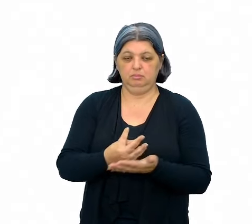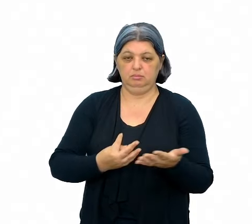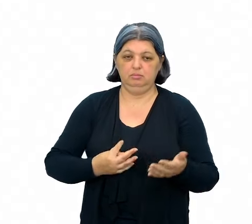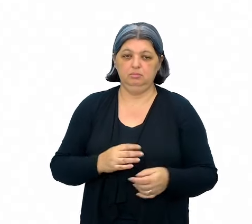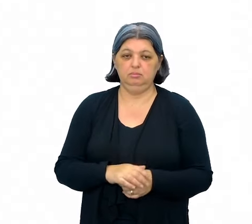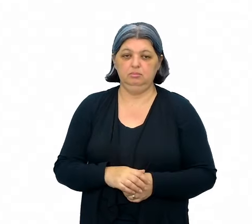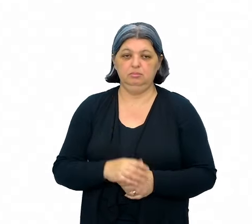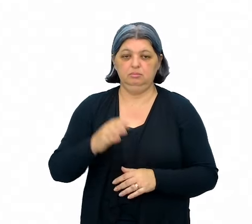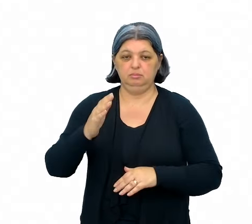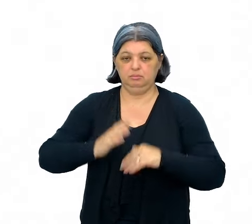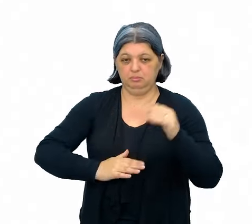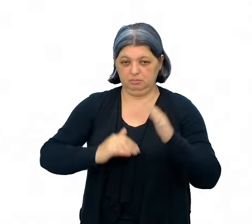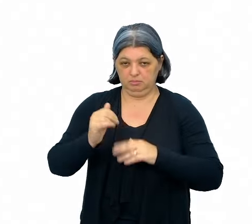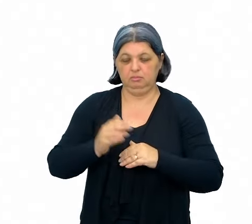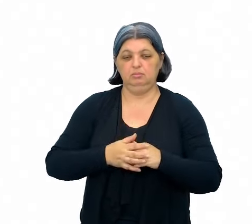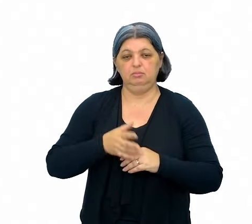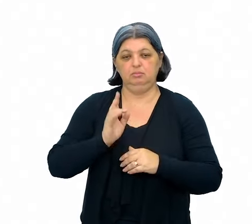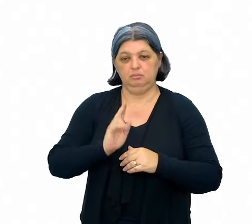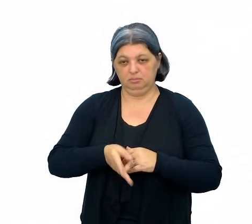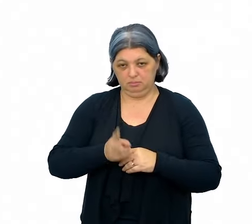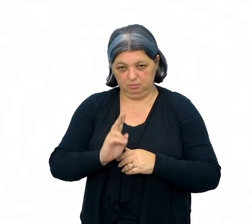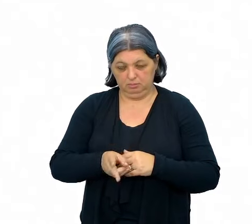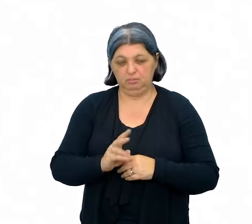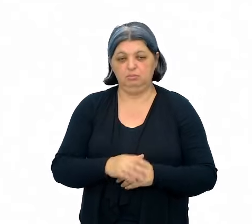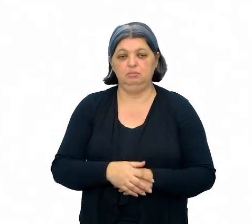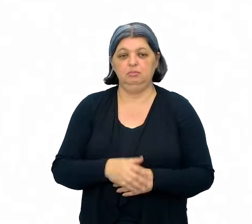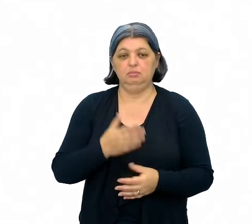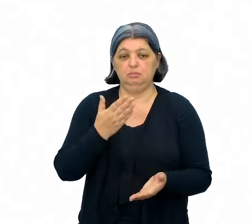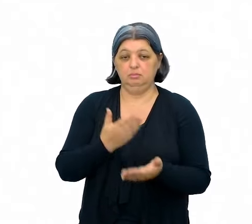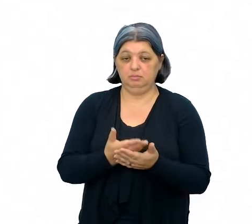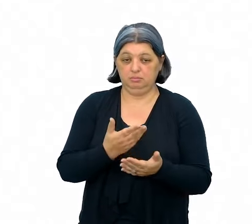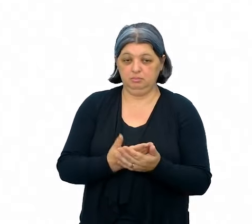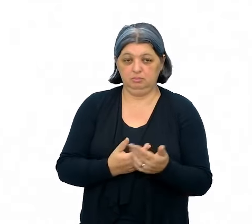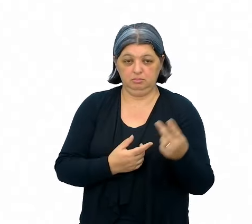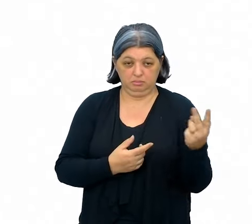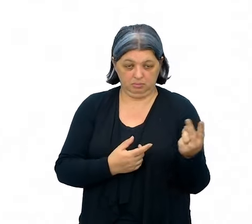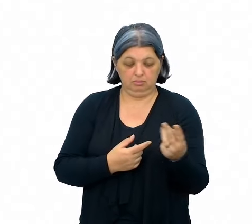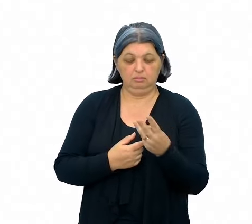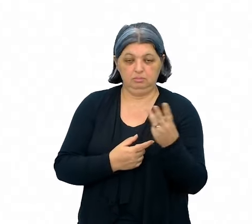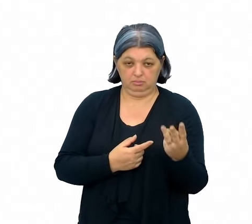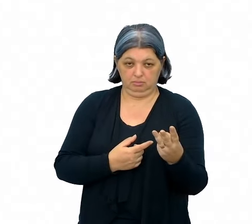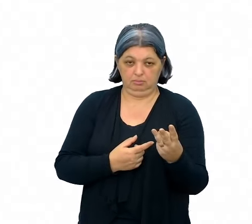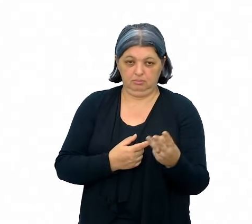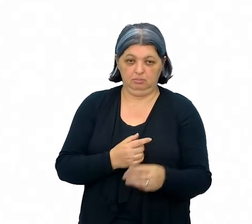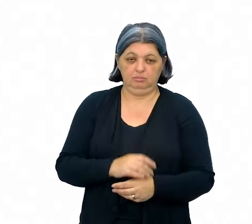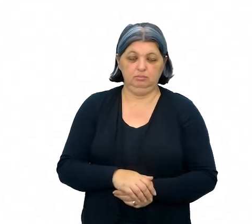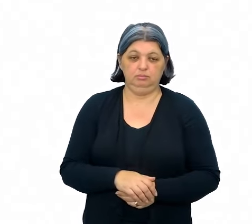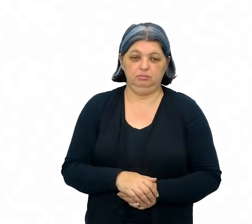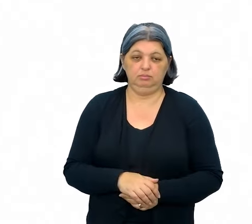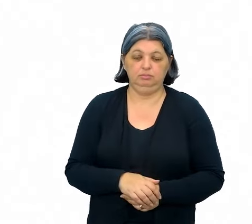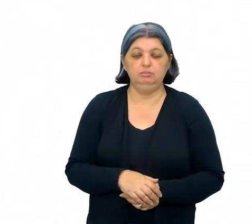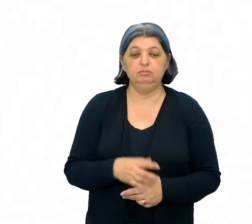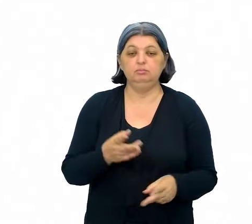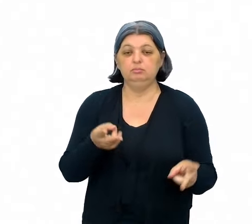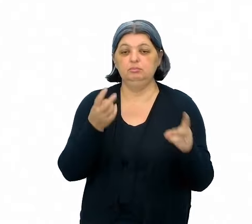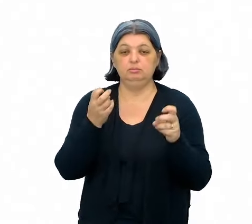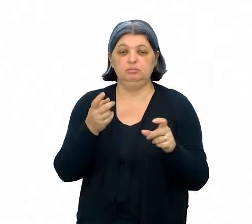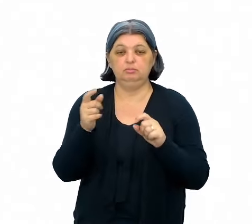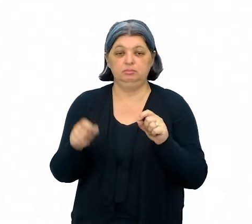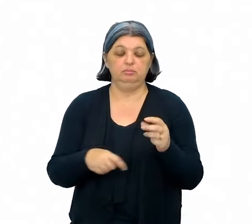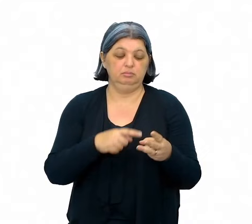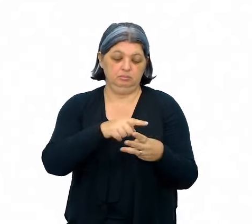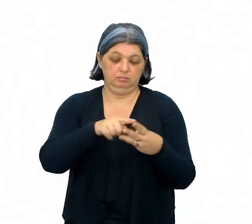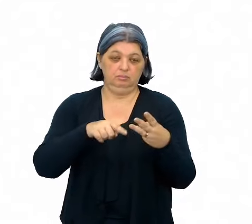São habilidades que se repetem, né, tanto na aula 2 como na aula 3. Nós podemos observar que essas